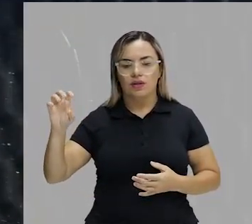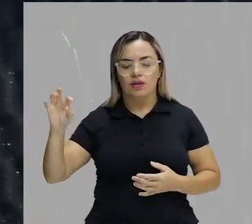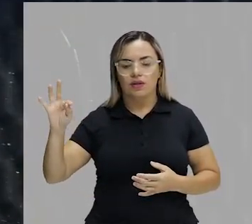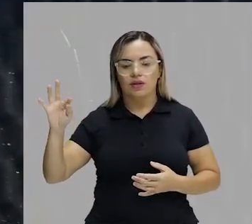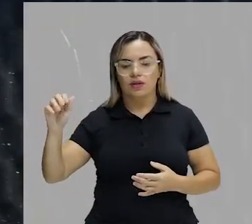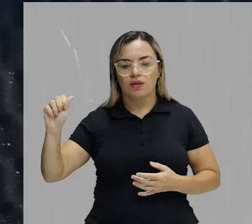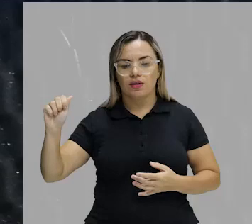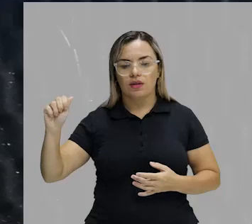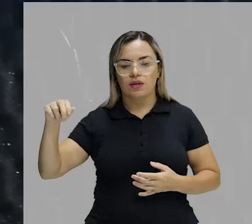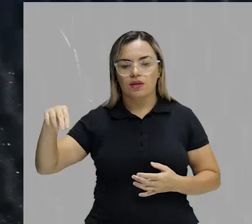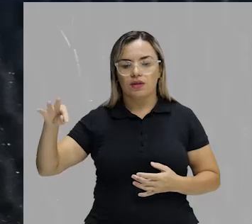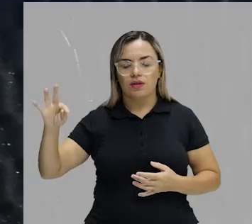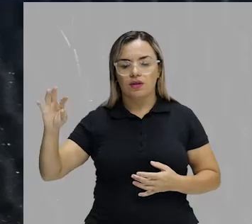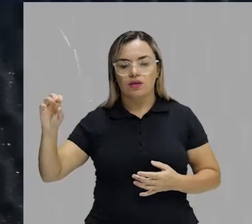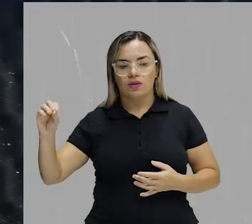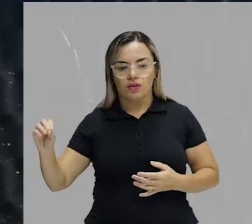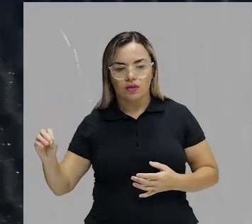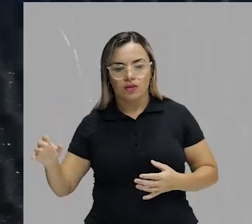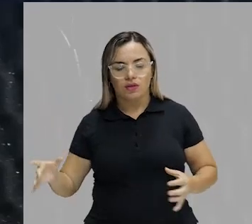com conjunções